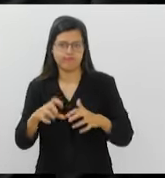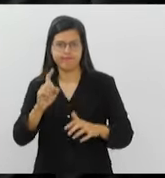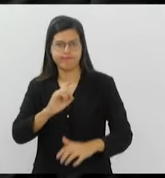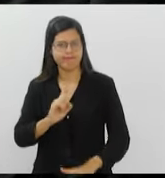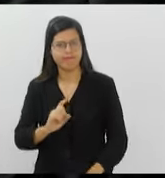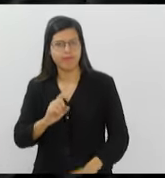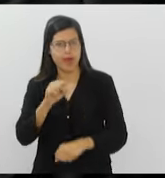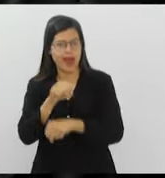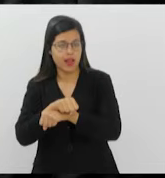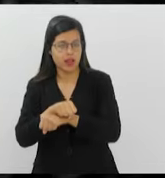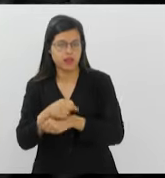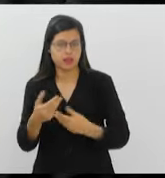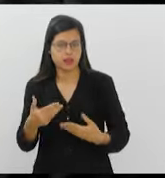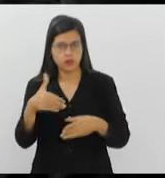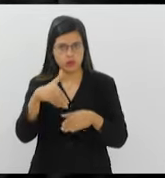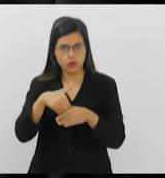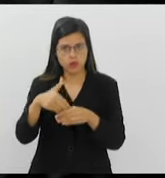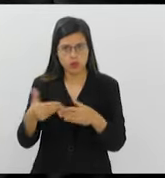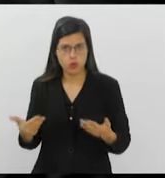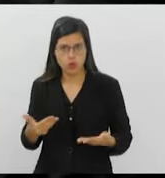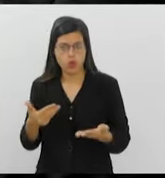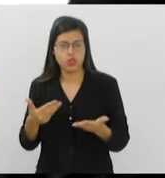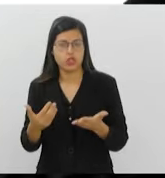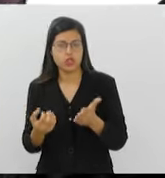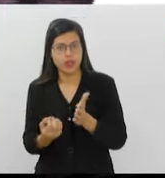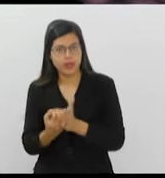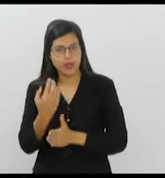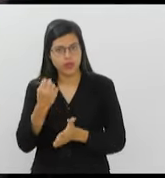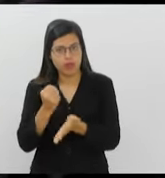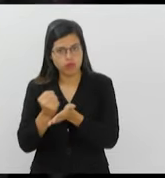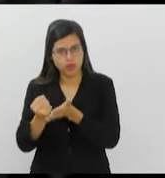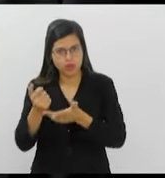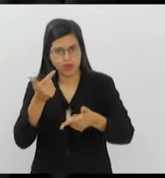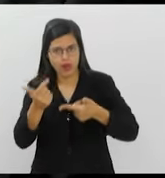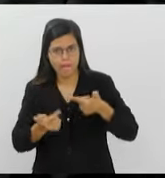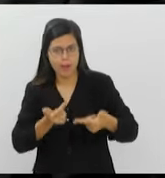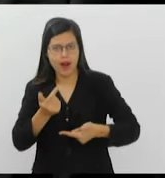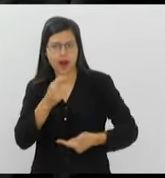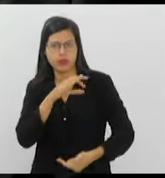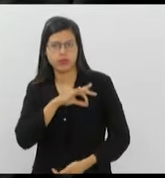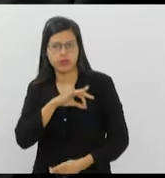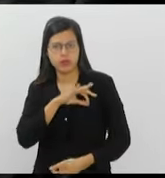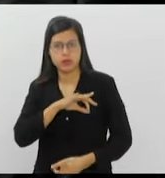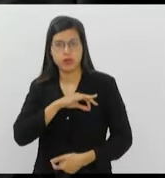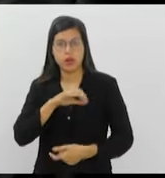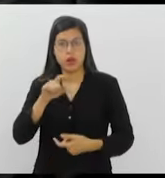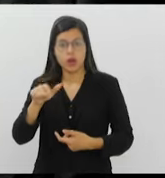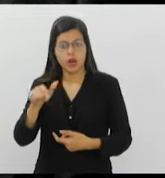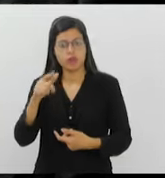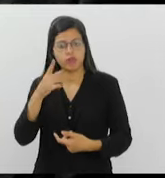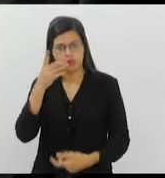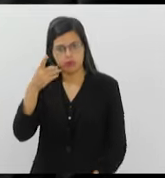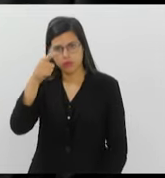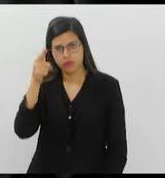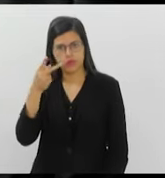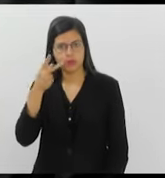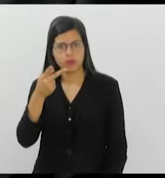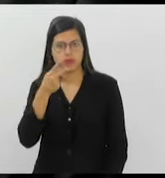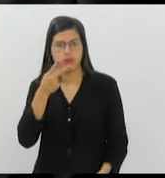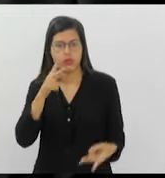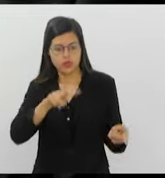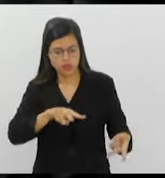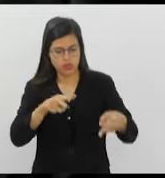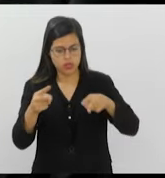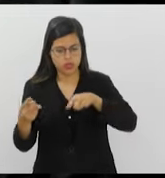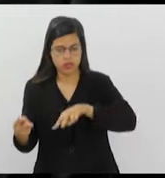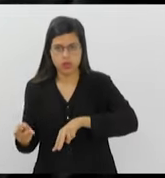hoje votando aqui é geração de emprego, renda, como o deputado Luiz Paulo aqui falou, é a transição energética. Sem o